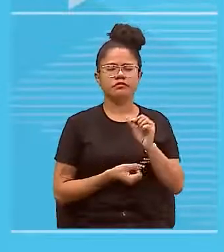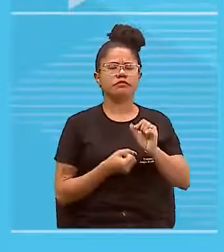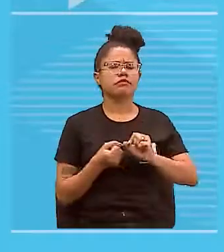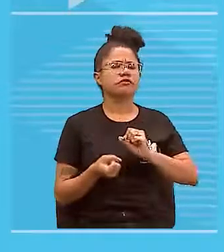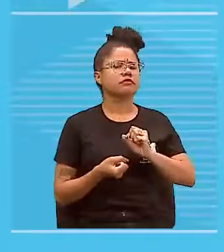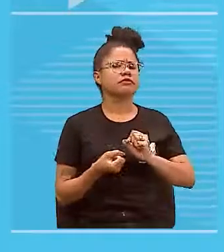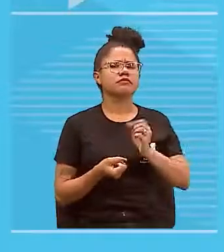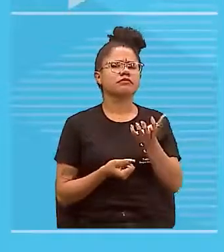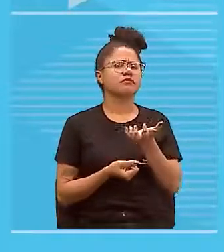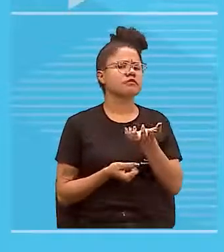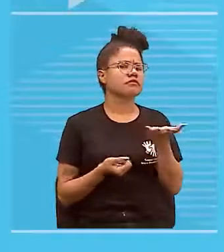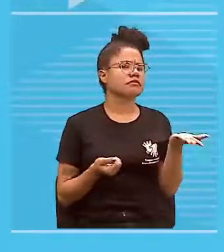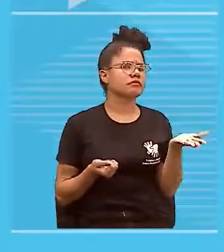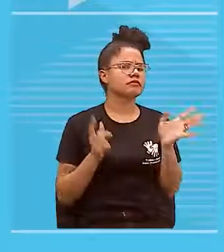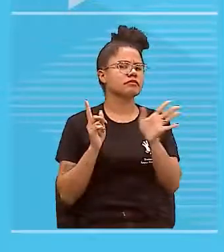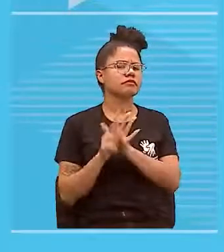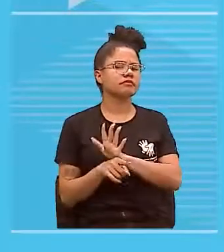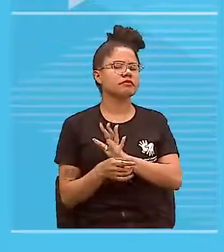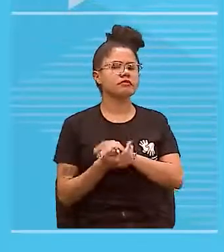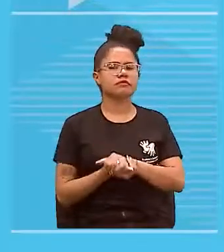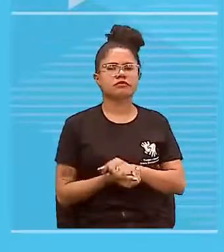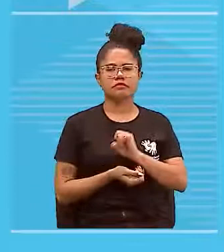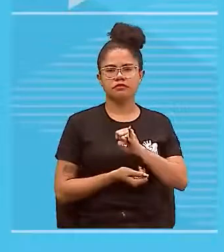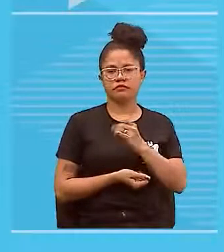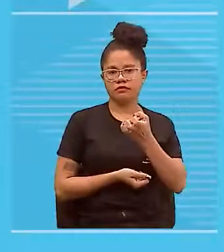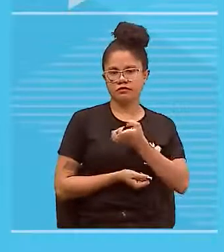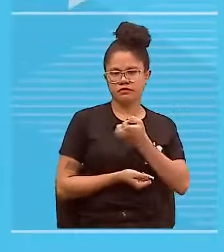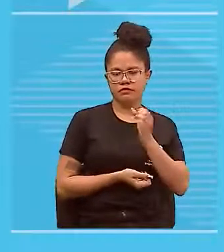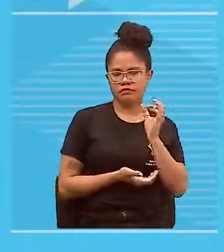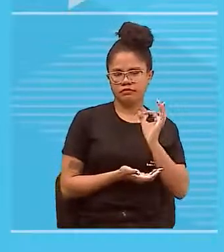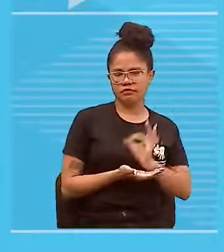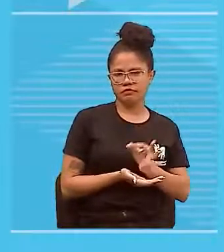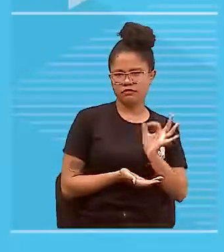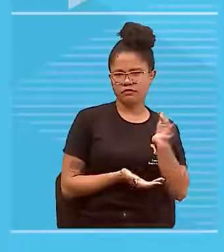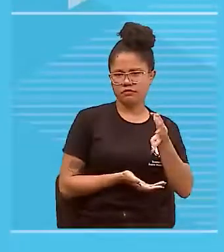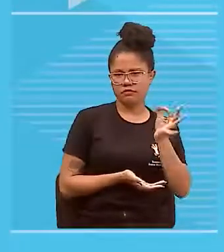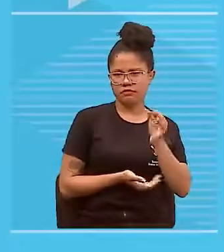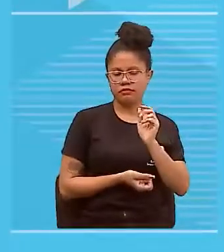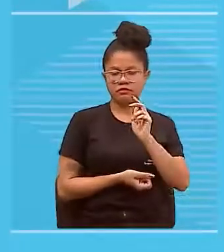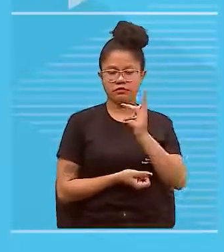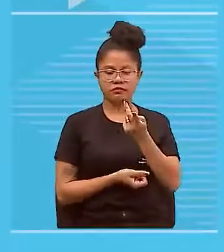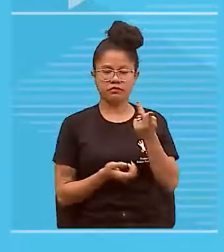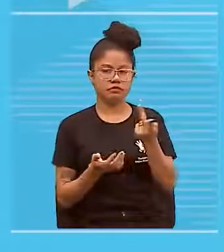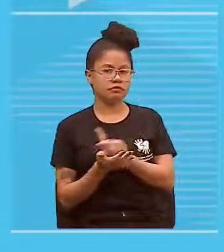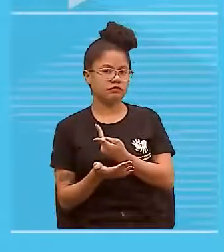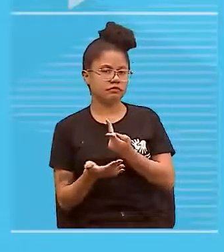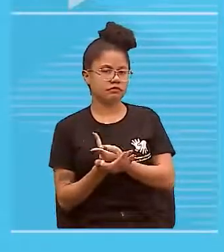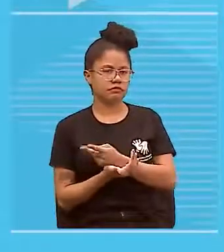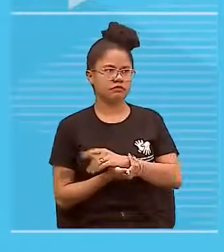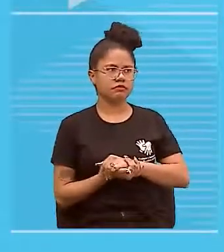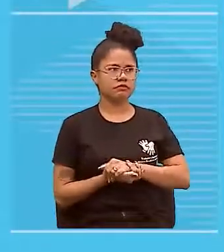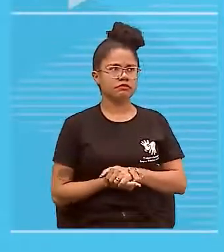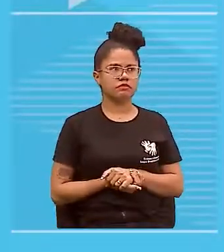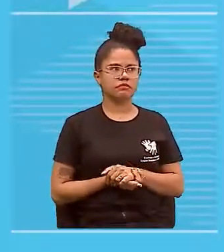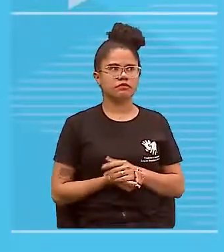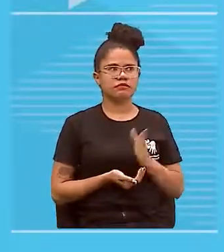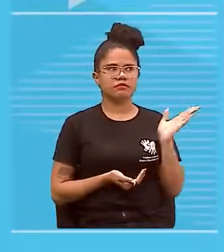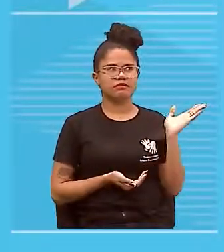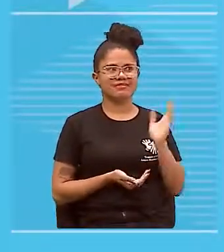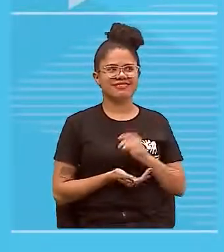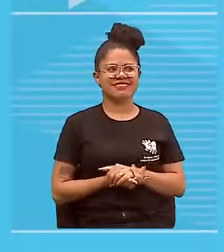né da questão se quer o errado se quer o certo beleza pronto a